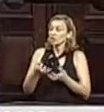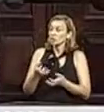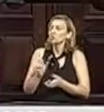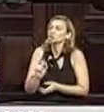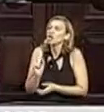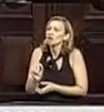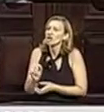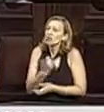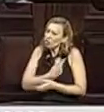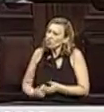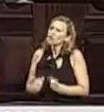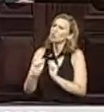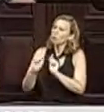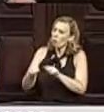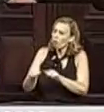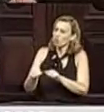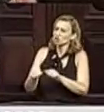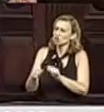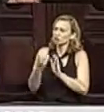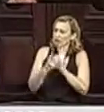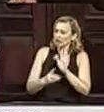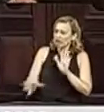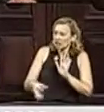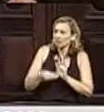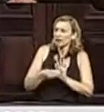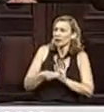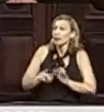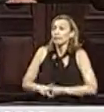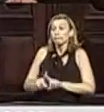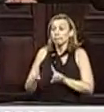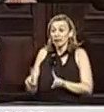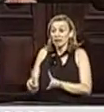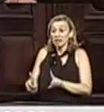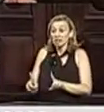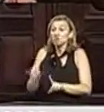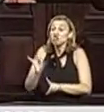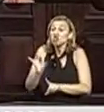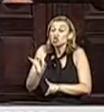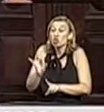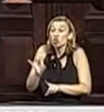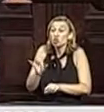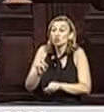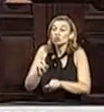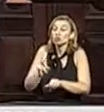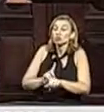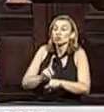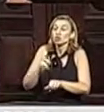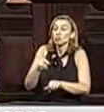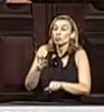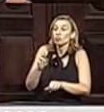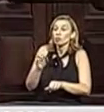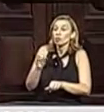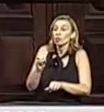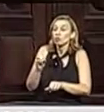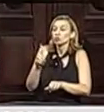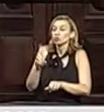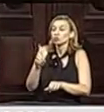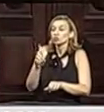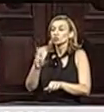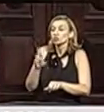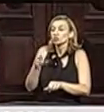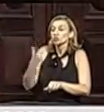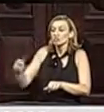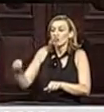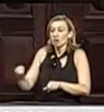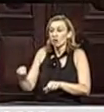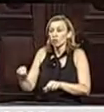pode sim entrar no Repetro, mas somente na fase de prospecção. Porque é bom lembrarmos também que